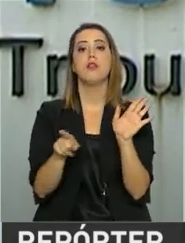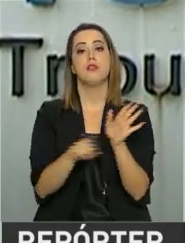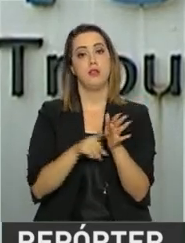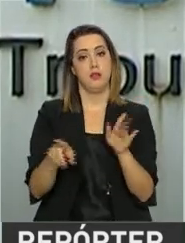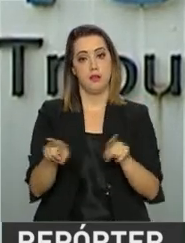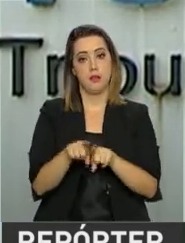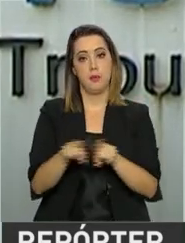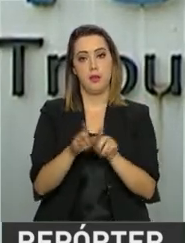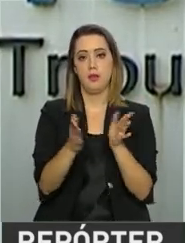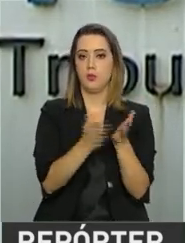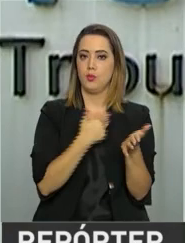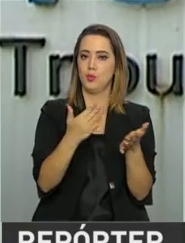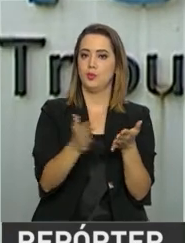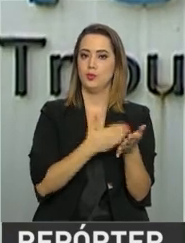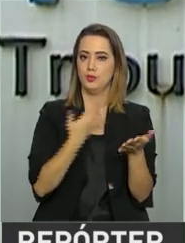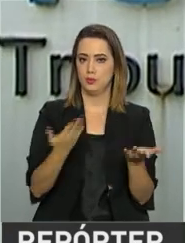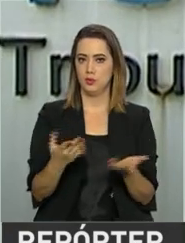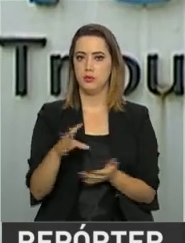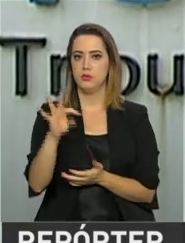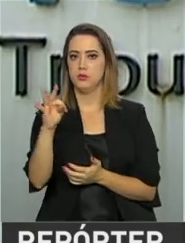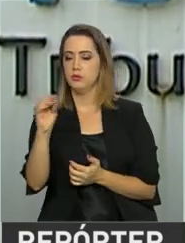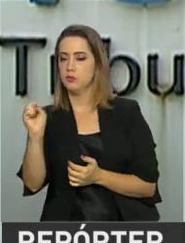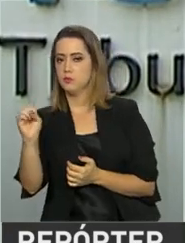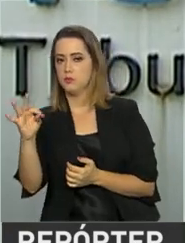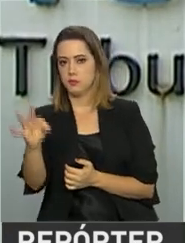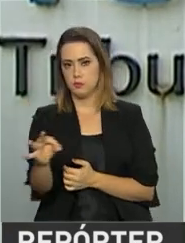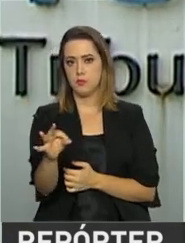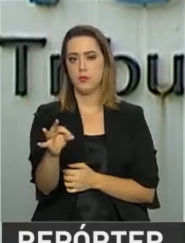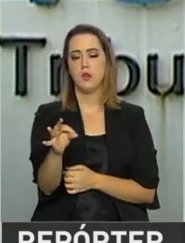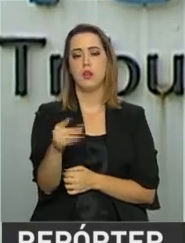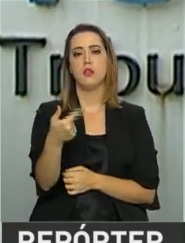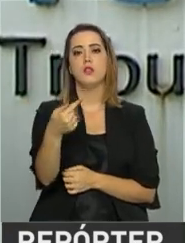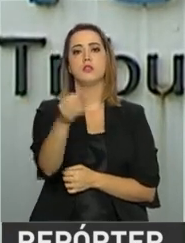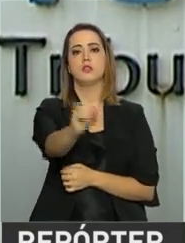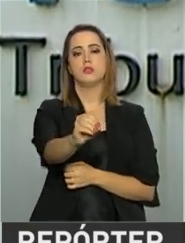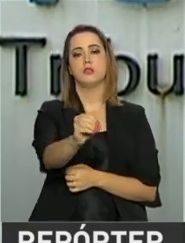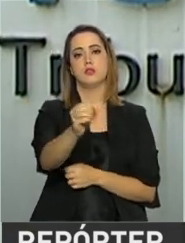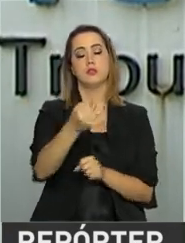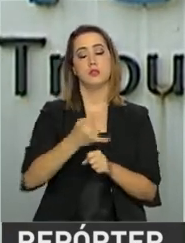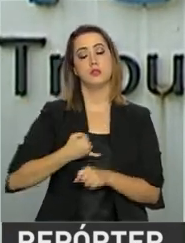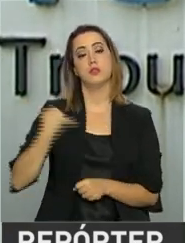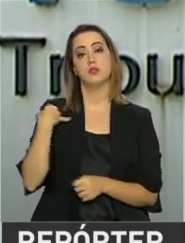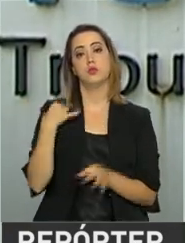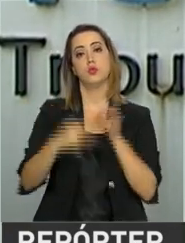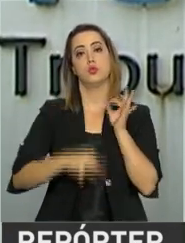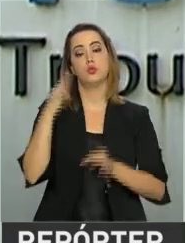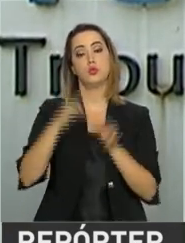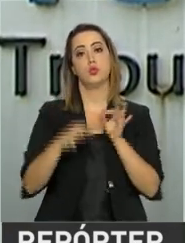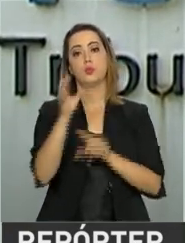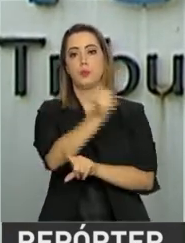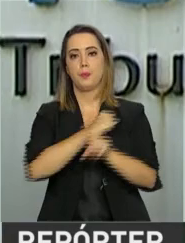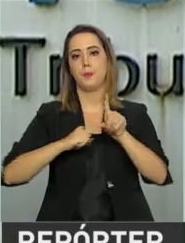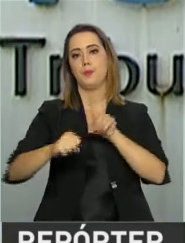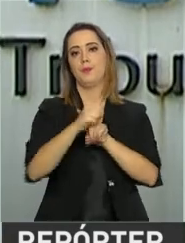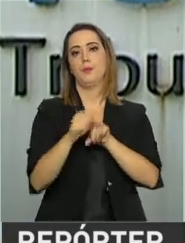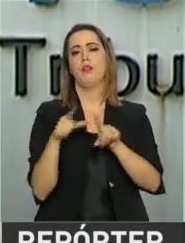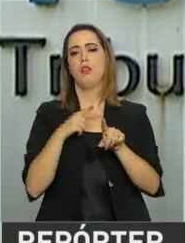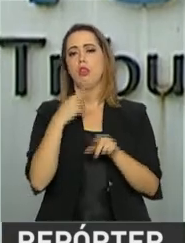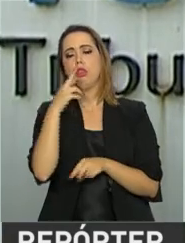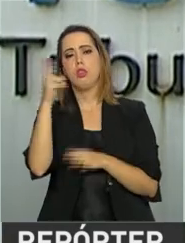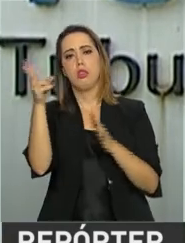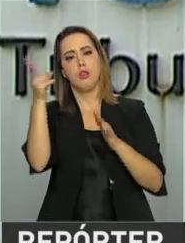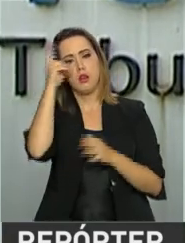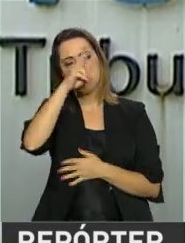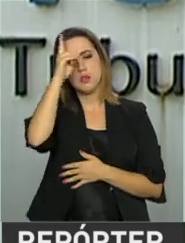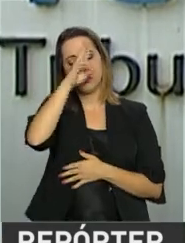tribunal superior do trabalho 70 anos de justiça social que traz relatos e ilustrações de